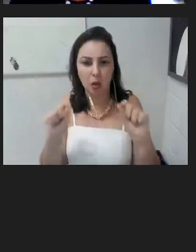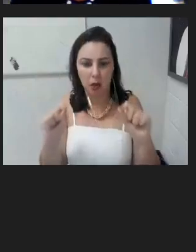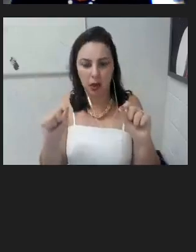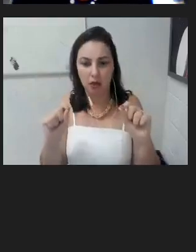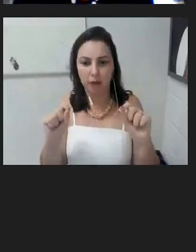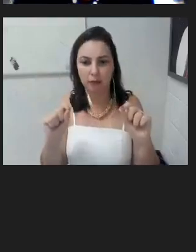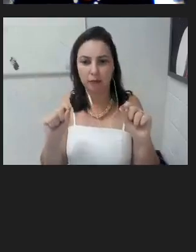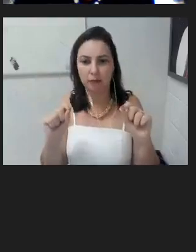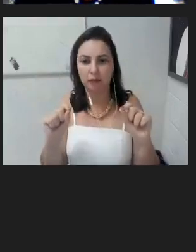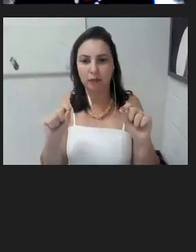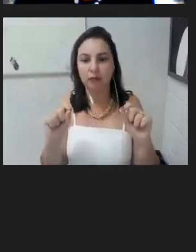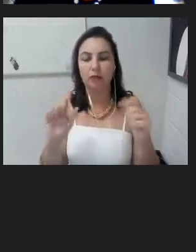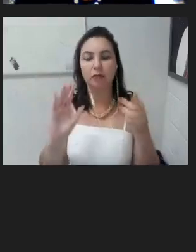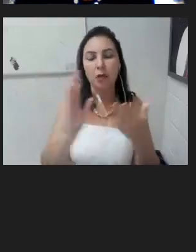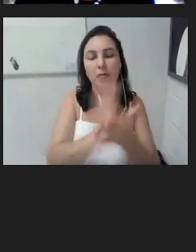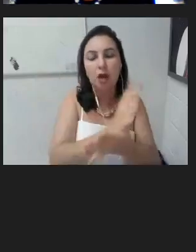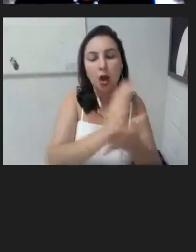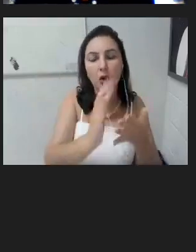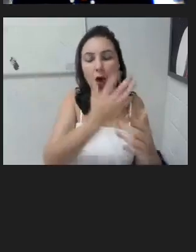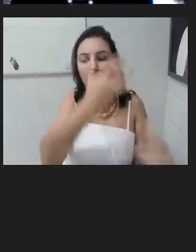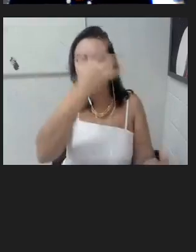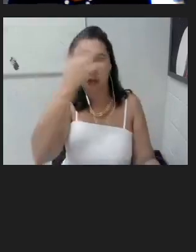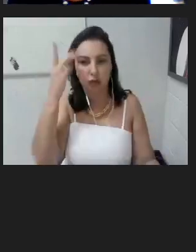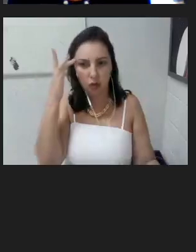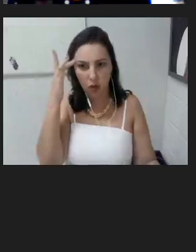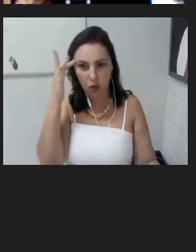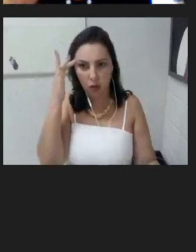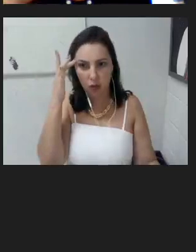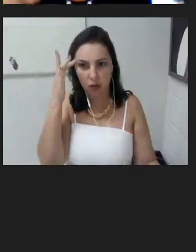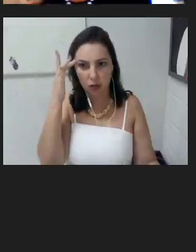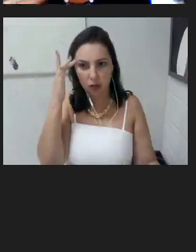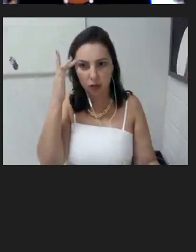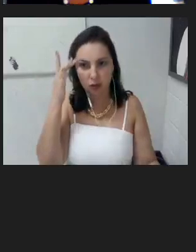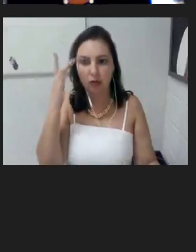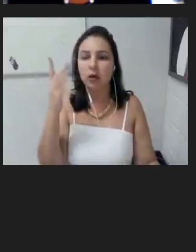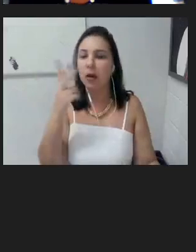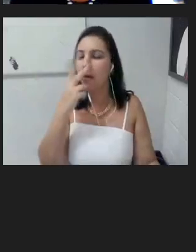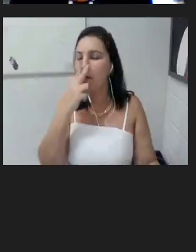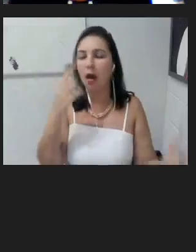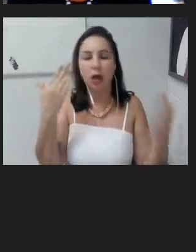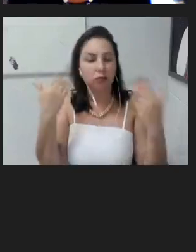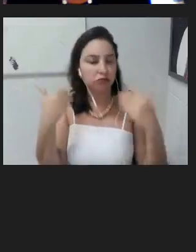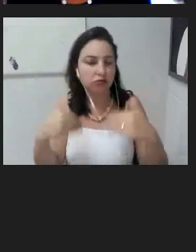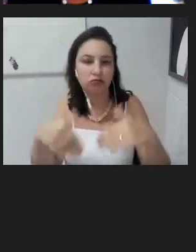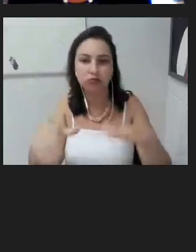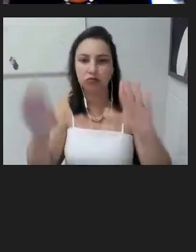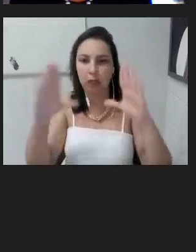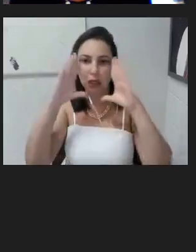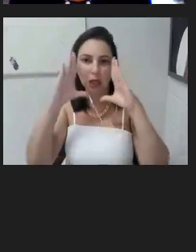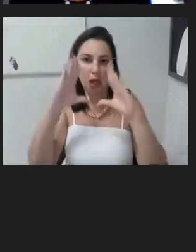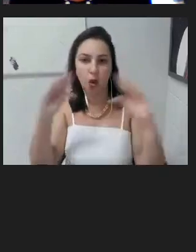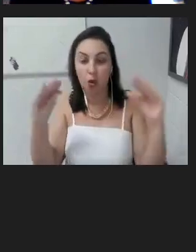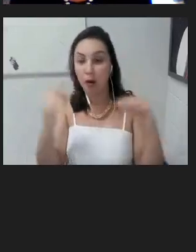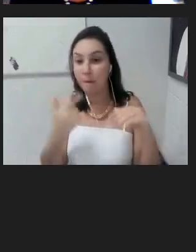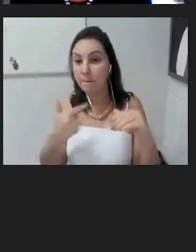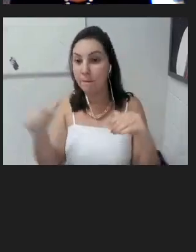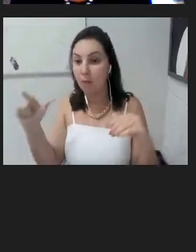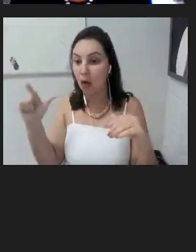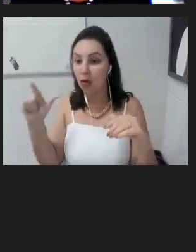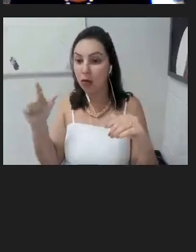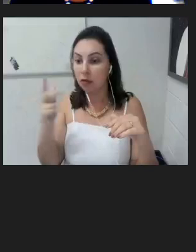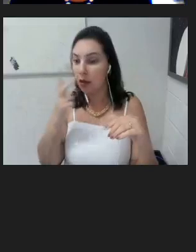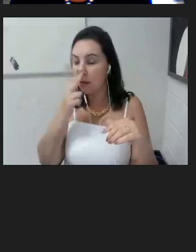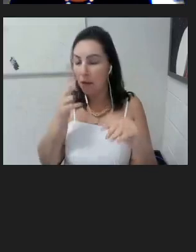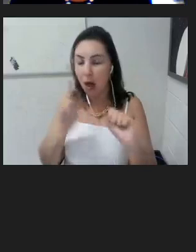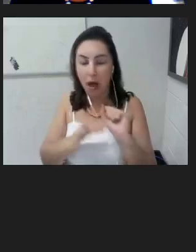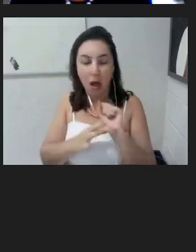que para algumas pessoas elas passam tranquilamente, e para outras vai produzir